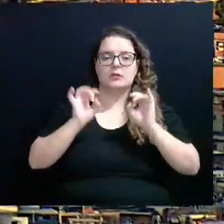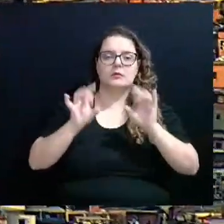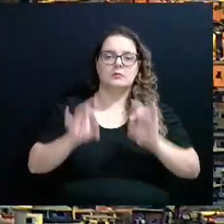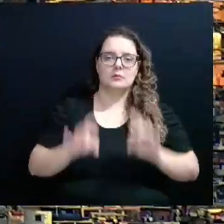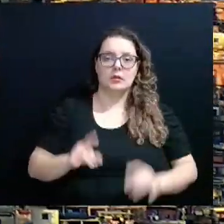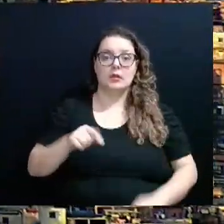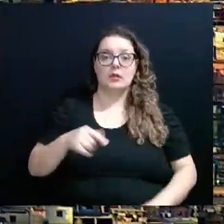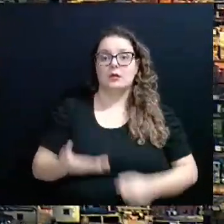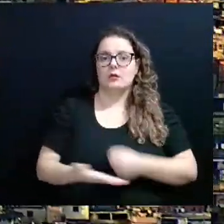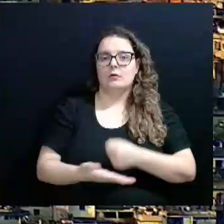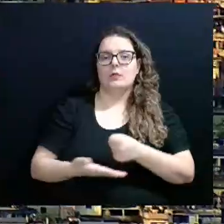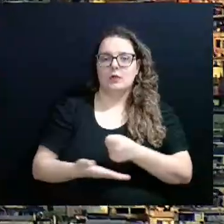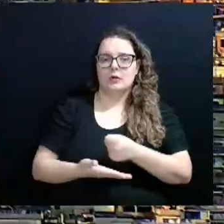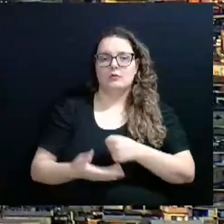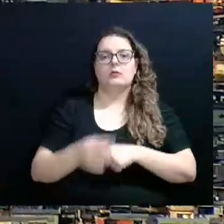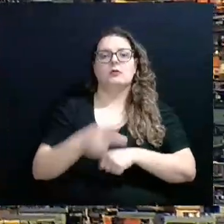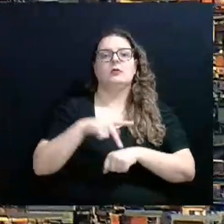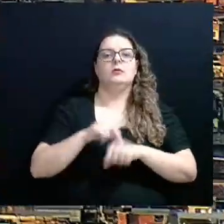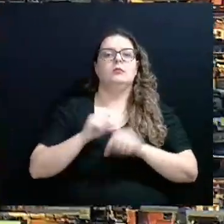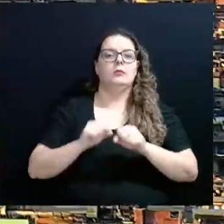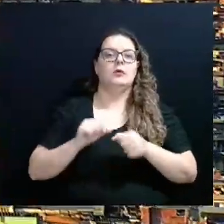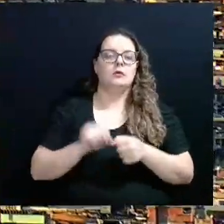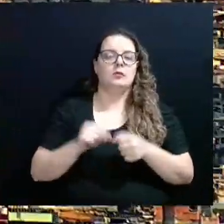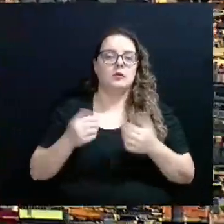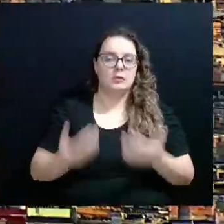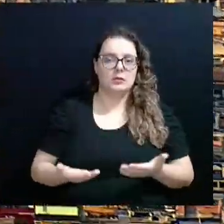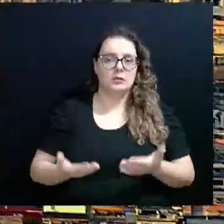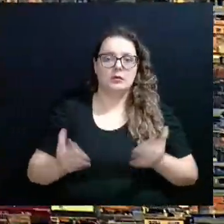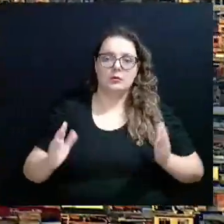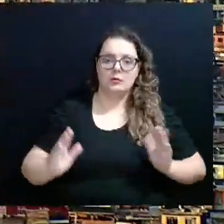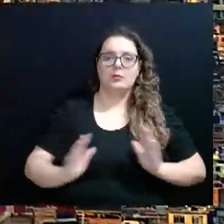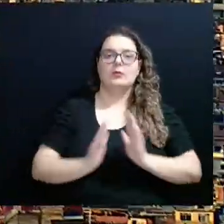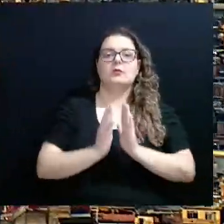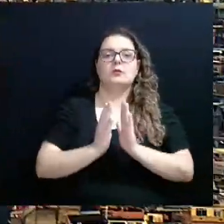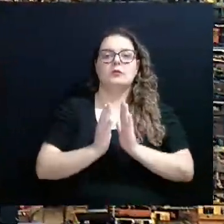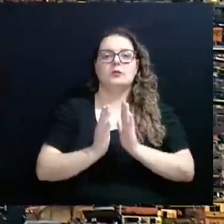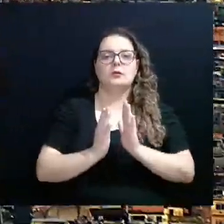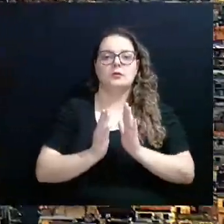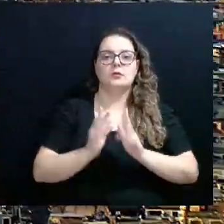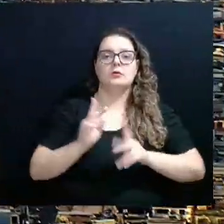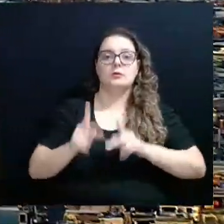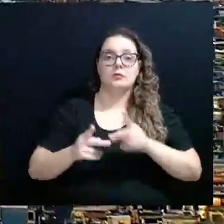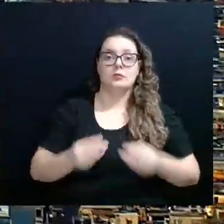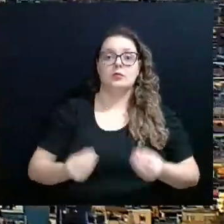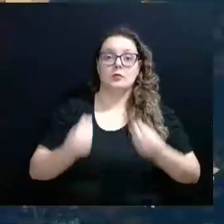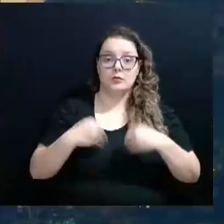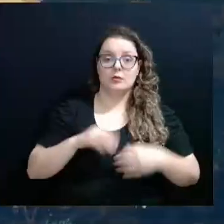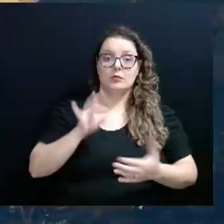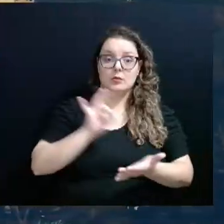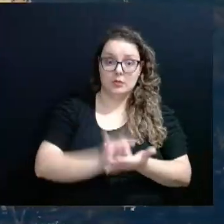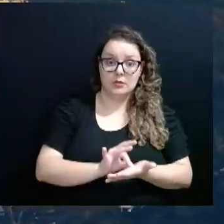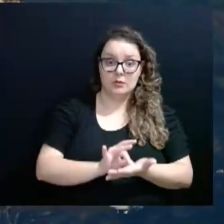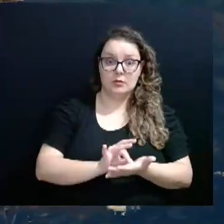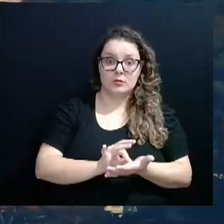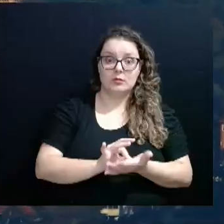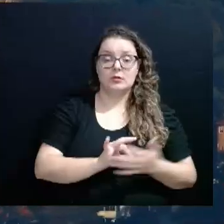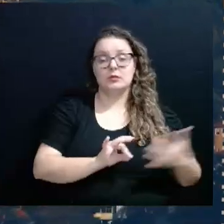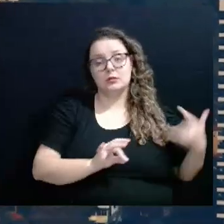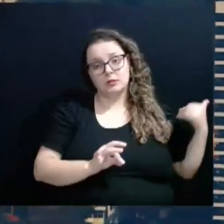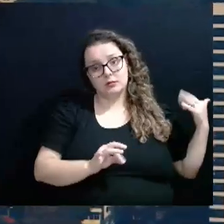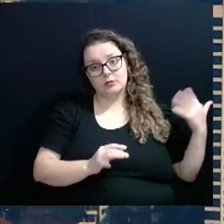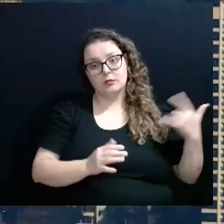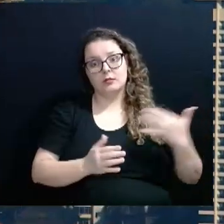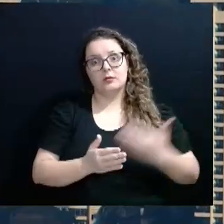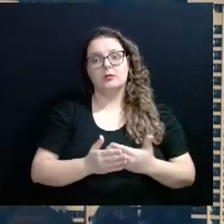que o país pode fazer perante um povo que nos deu origem e que, desde lá de trás, sofre